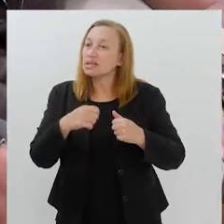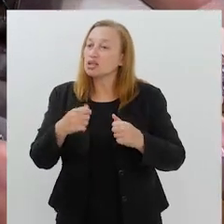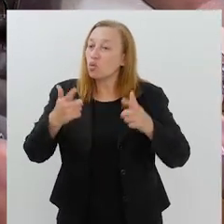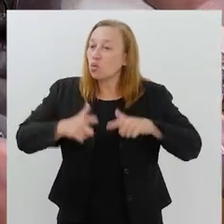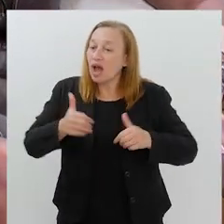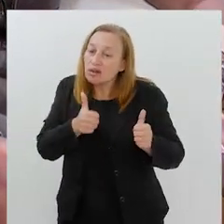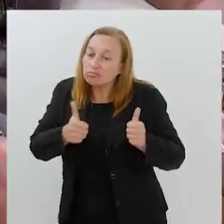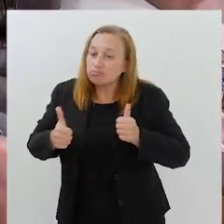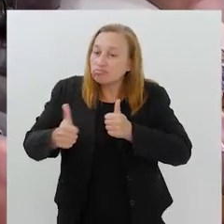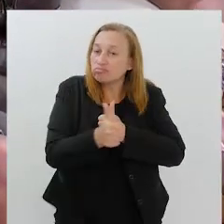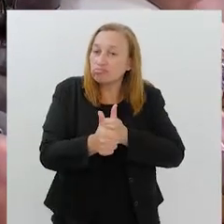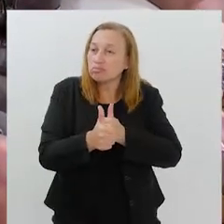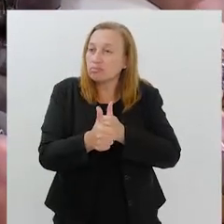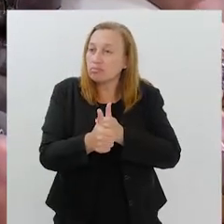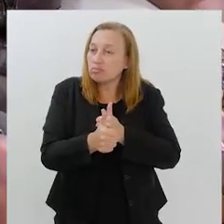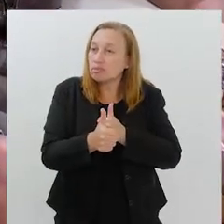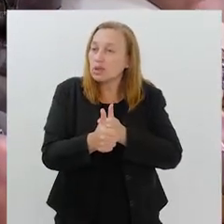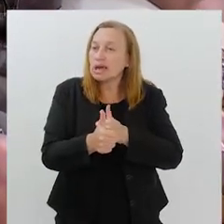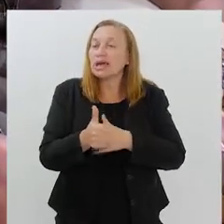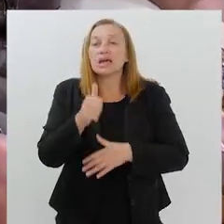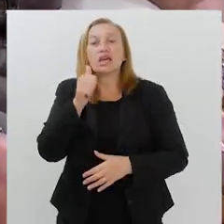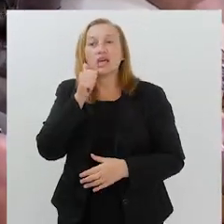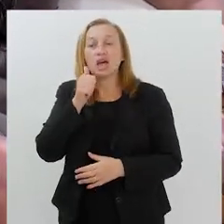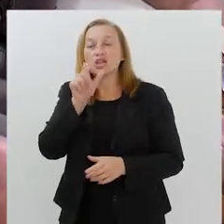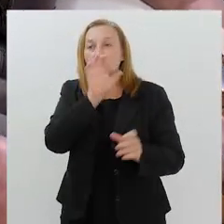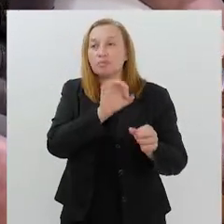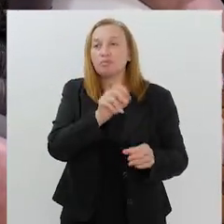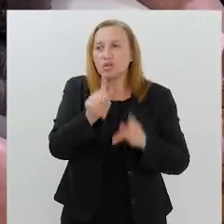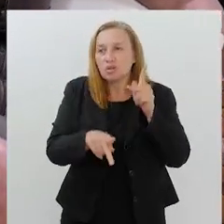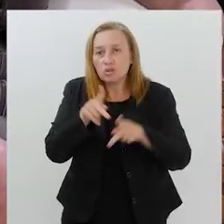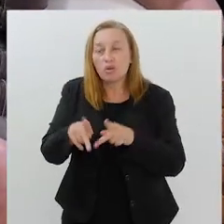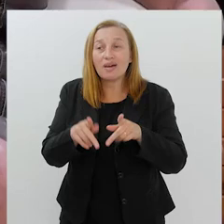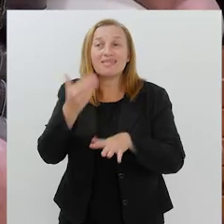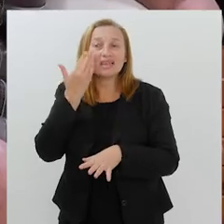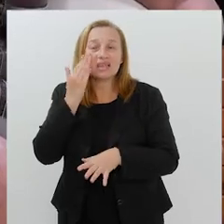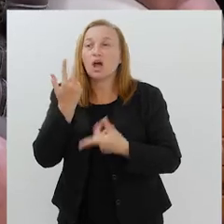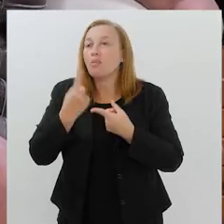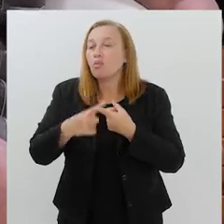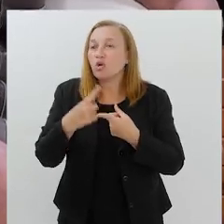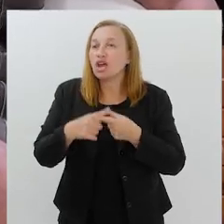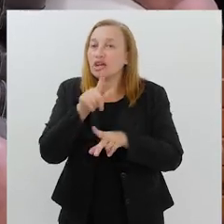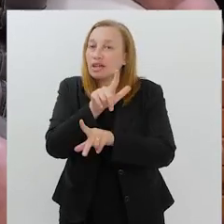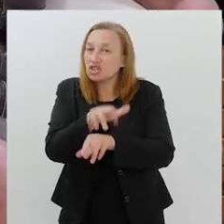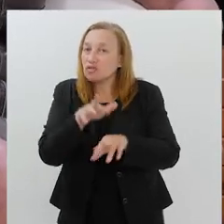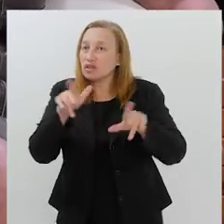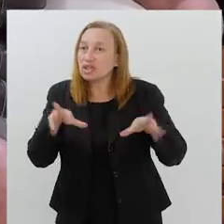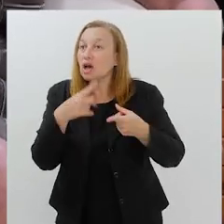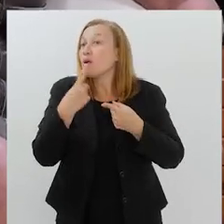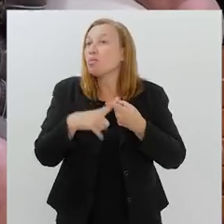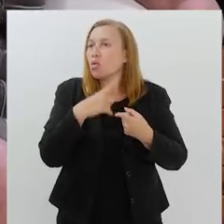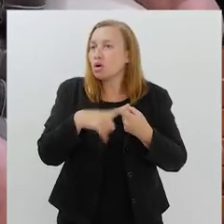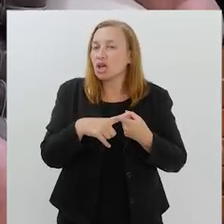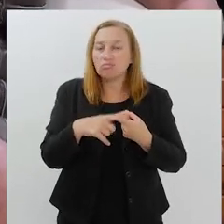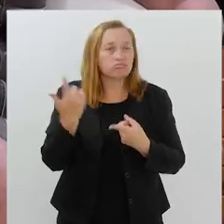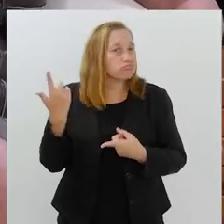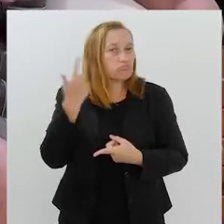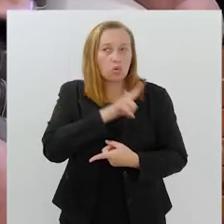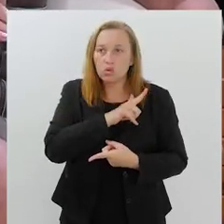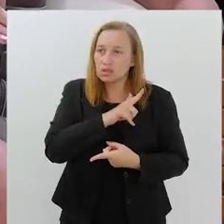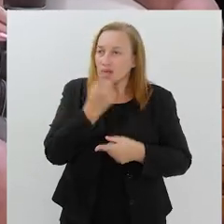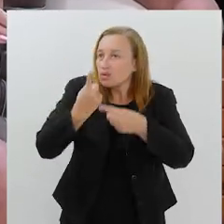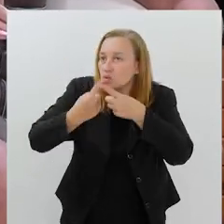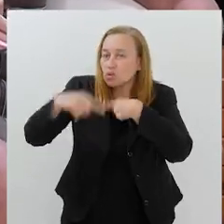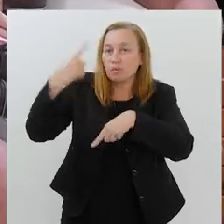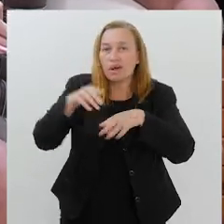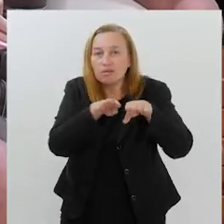né um lugar de fala um lugar que as pessoas entendam né a o porquê da diferenciação o por que a gente não